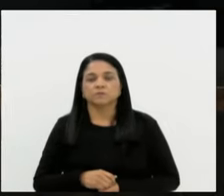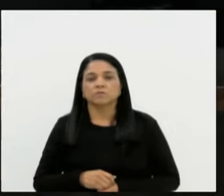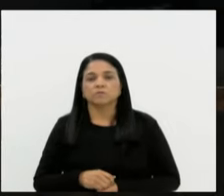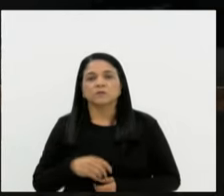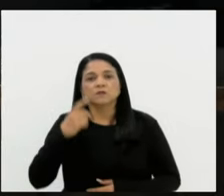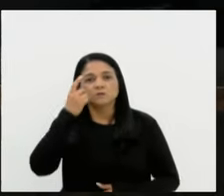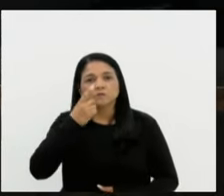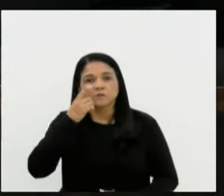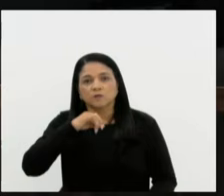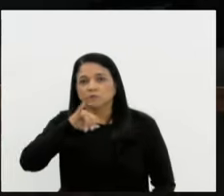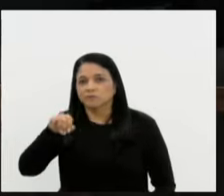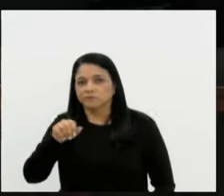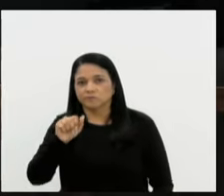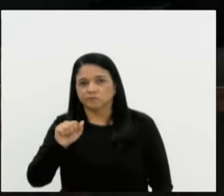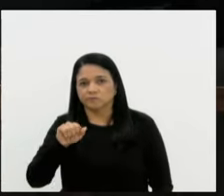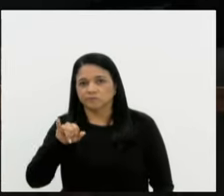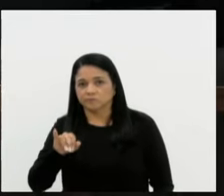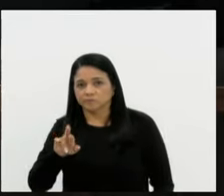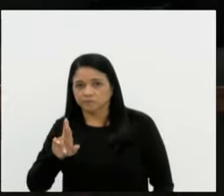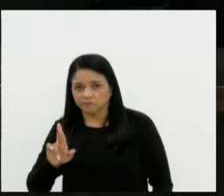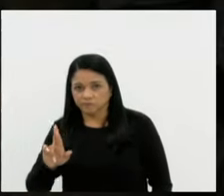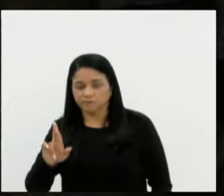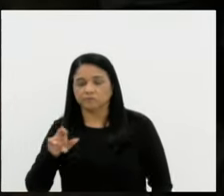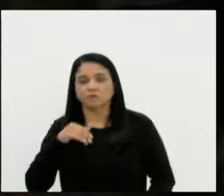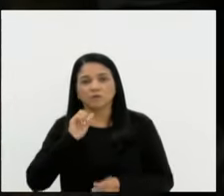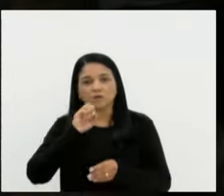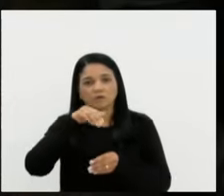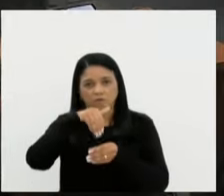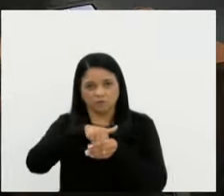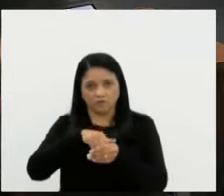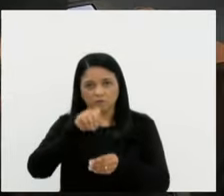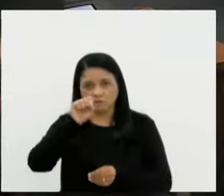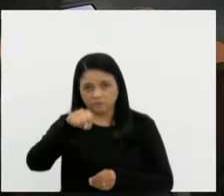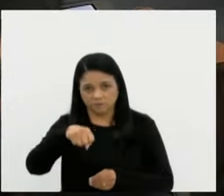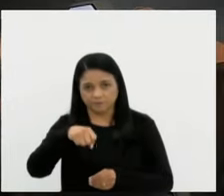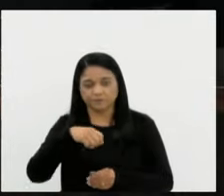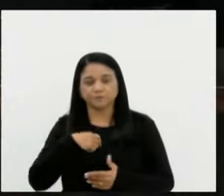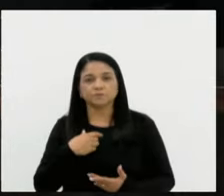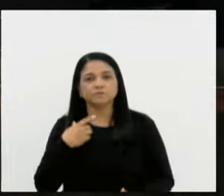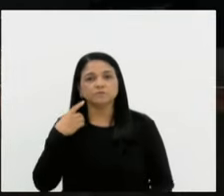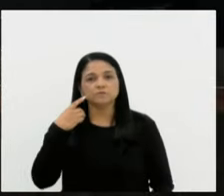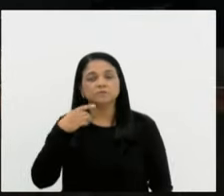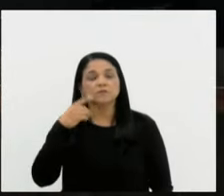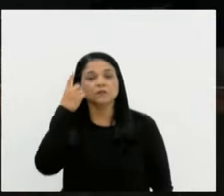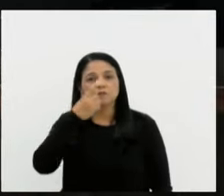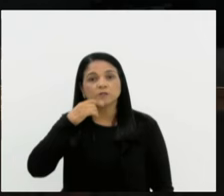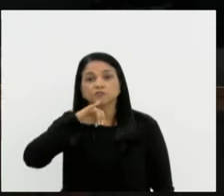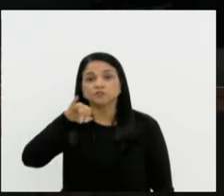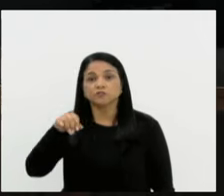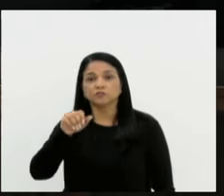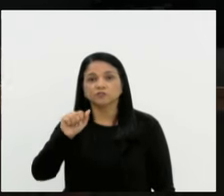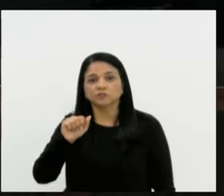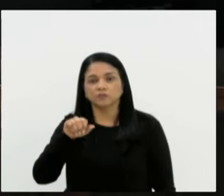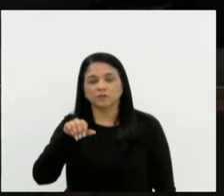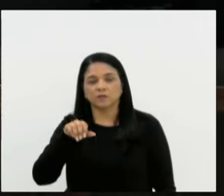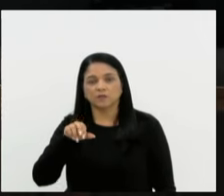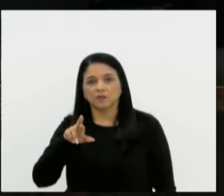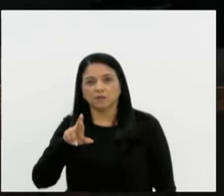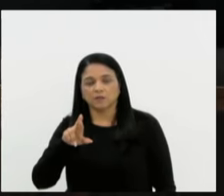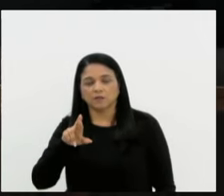Deputado Jair Bittencourt. Voto sim, senhor presidente. Obrigado. Deputado Jari Oliveira.